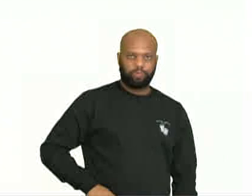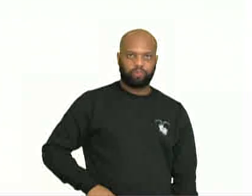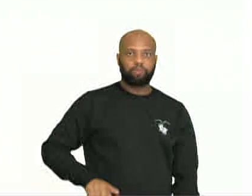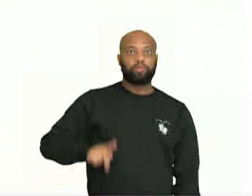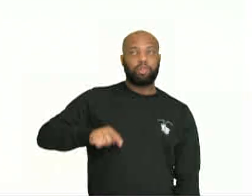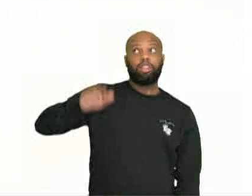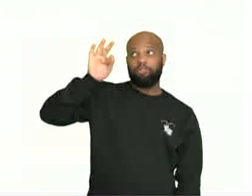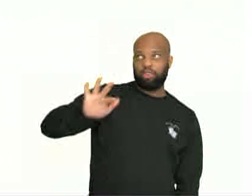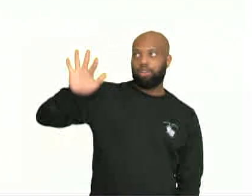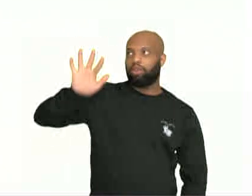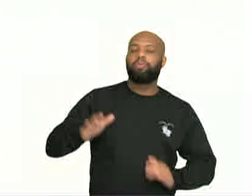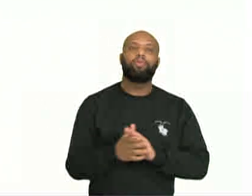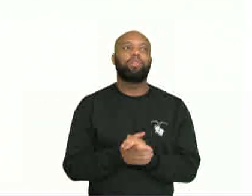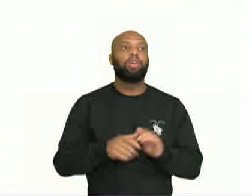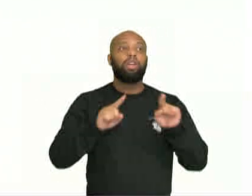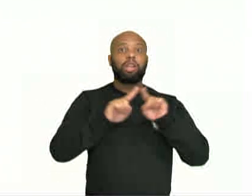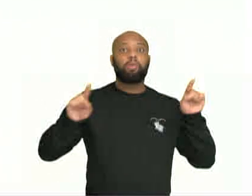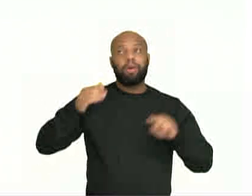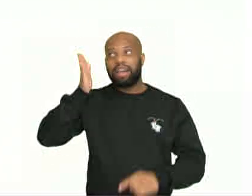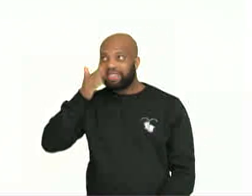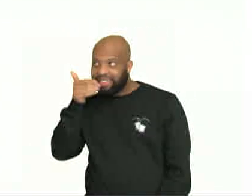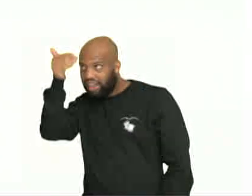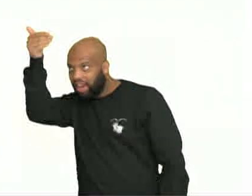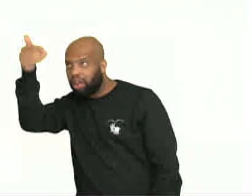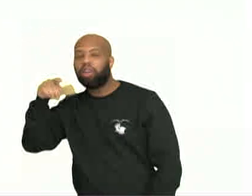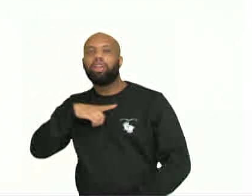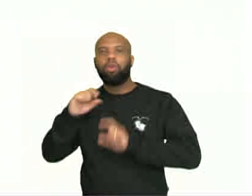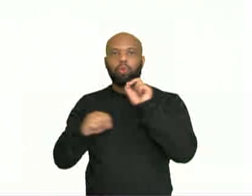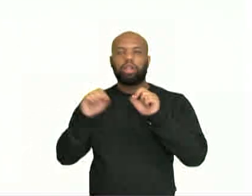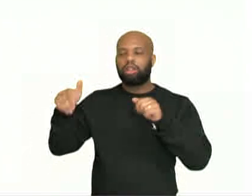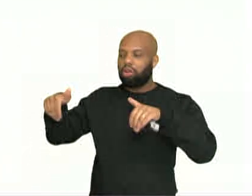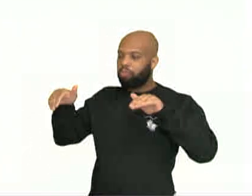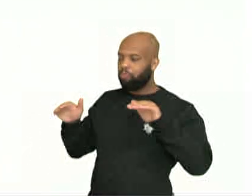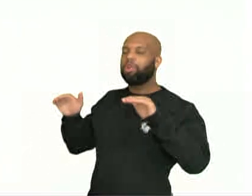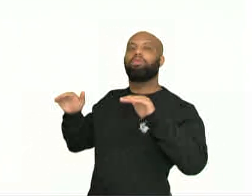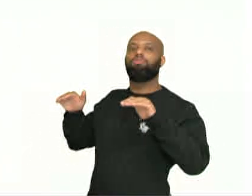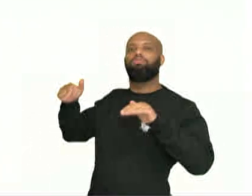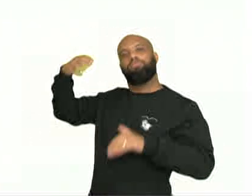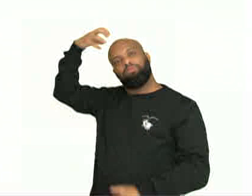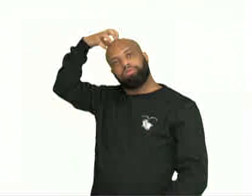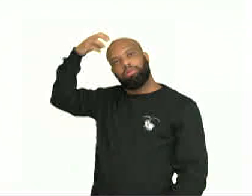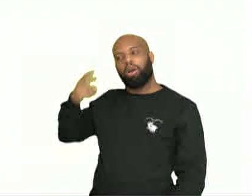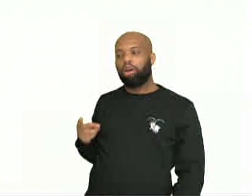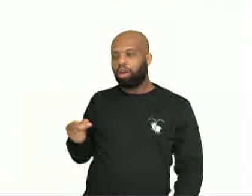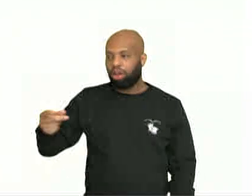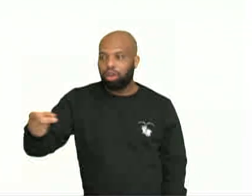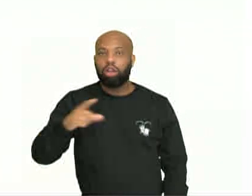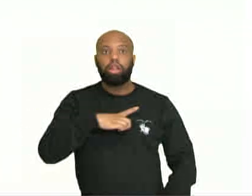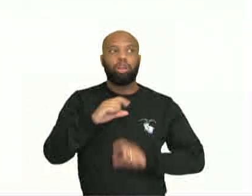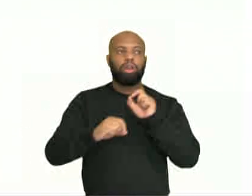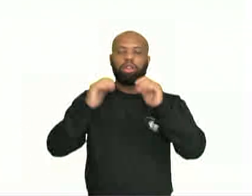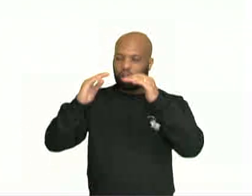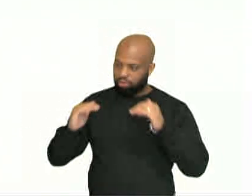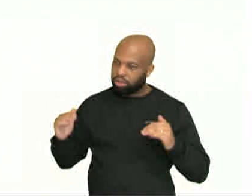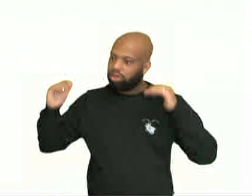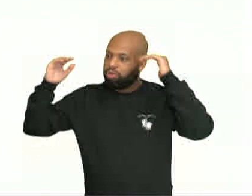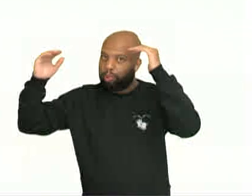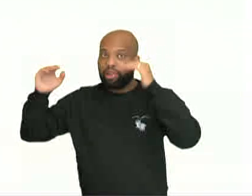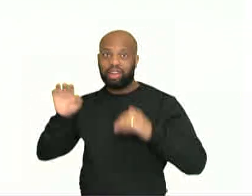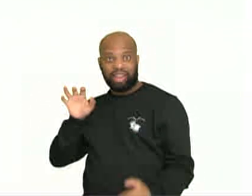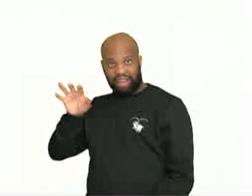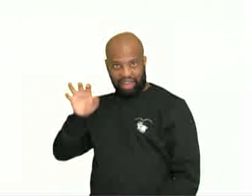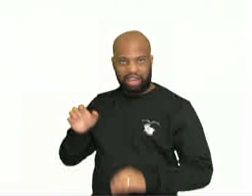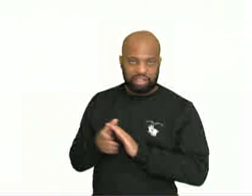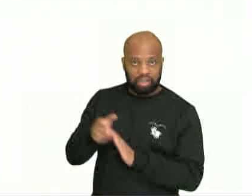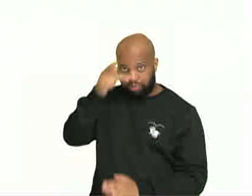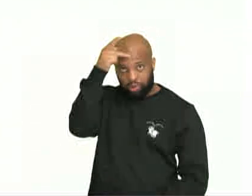federal. Já na Arábia Saudita nós temos uma monarquia absoluta, ou seja, nós temos um soberano e esse soberano